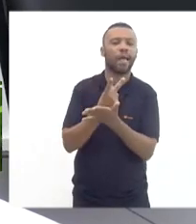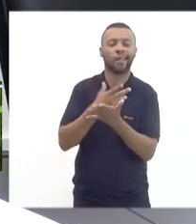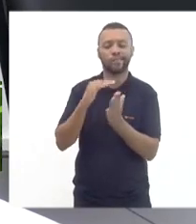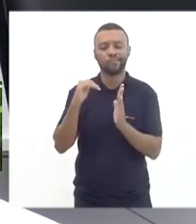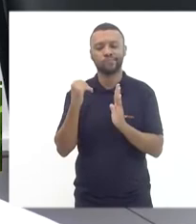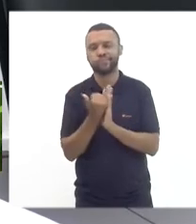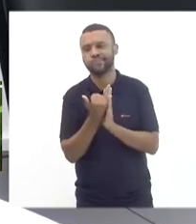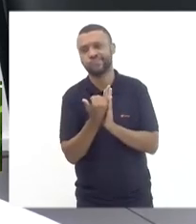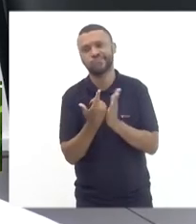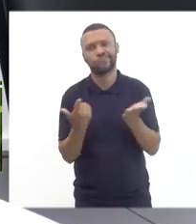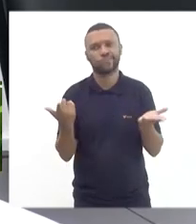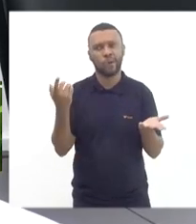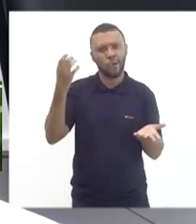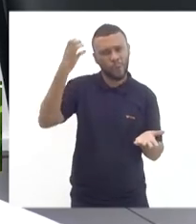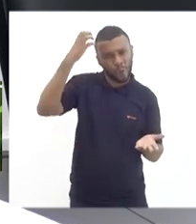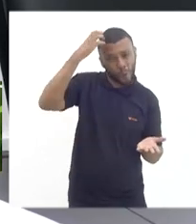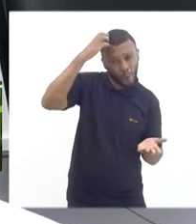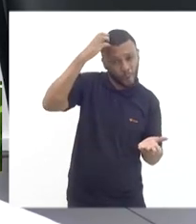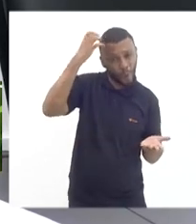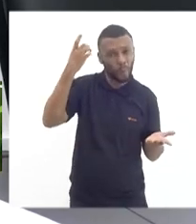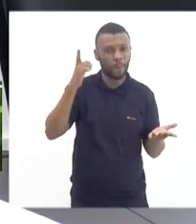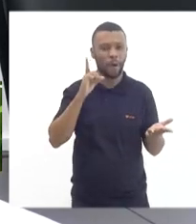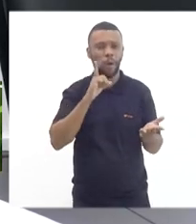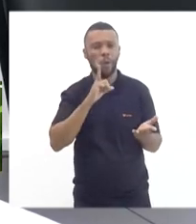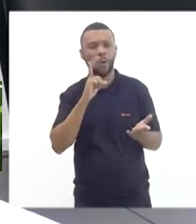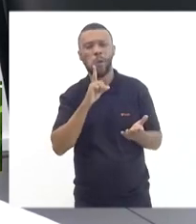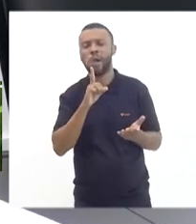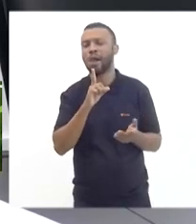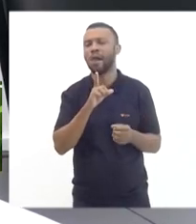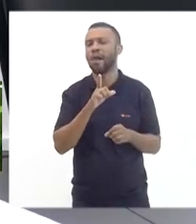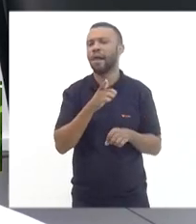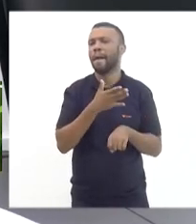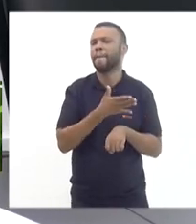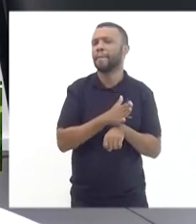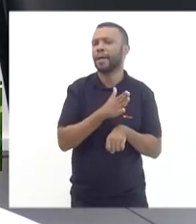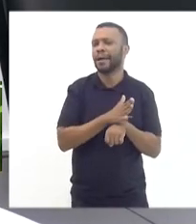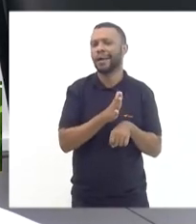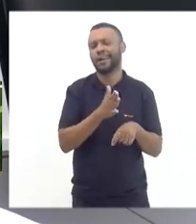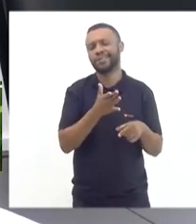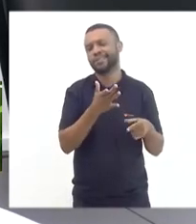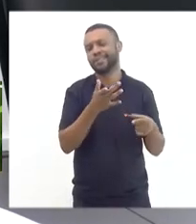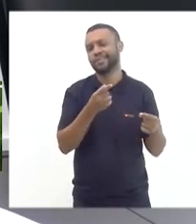por dolo ou por alguma prática de má concorrência ou até